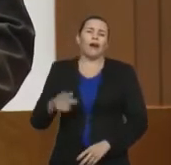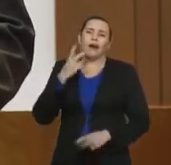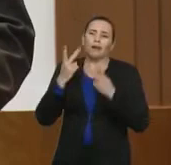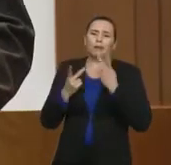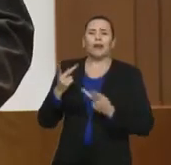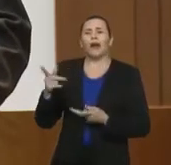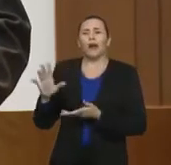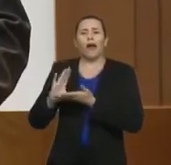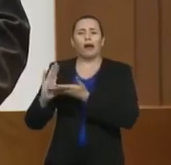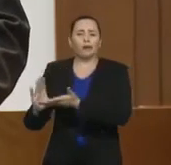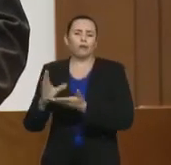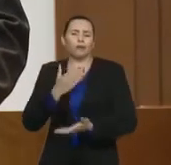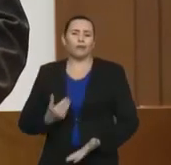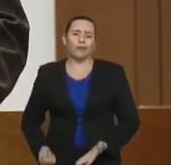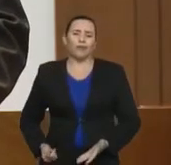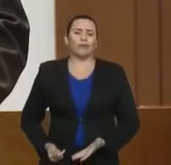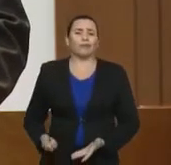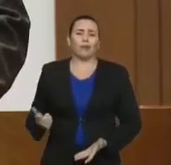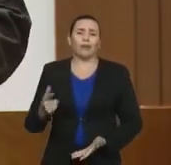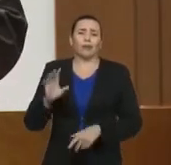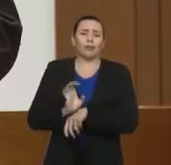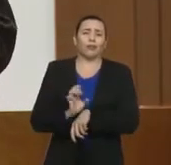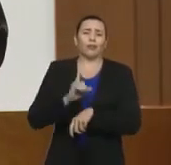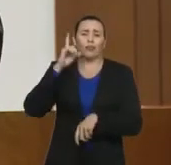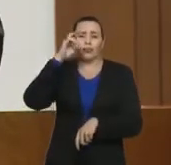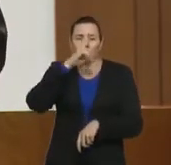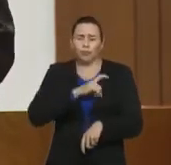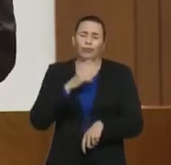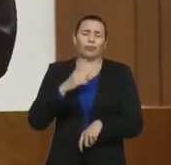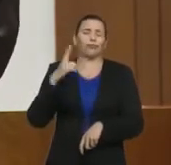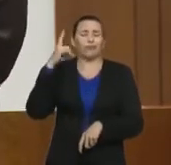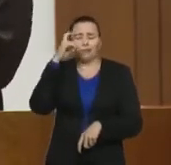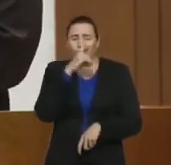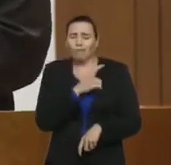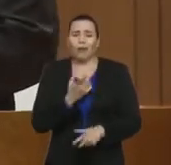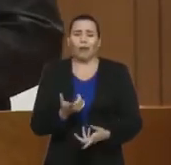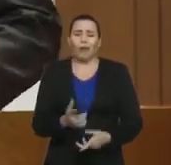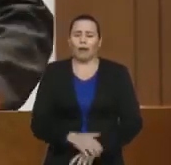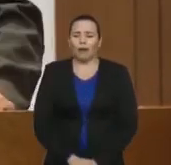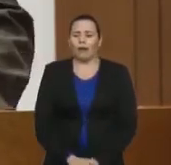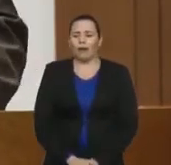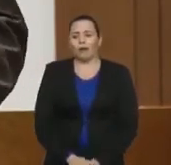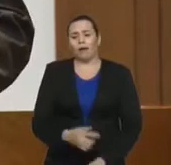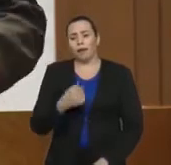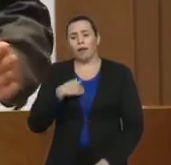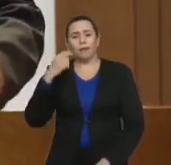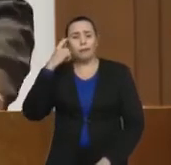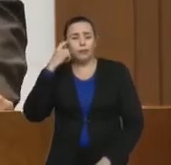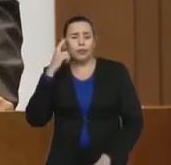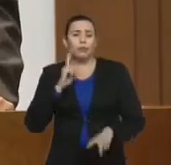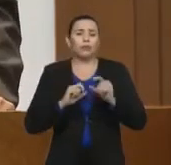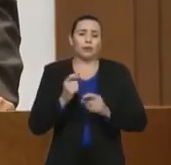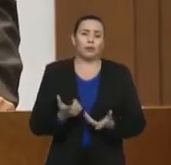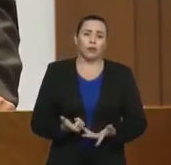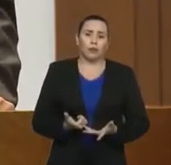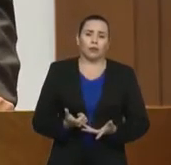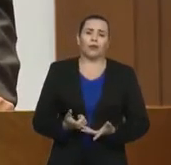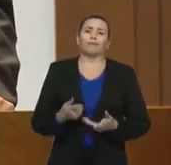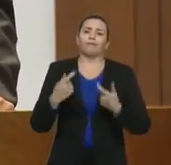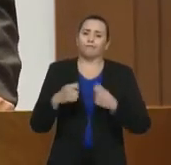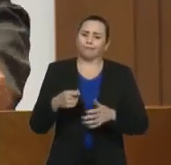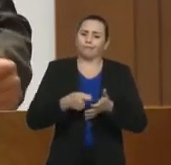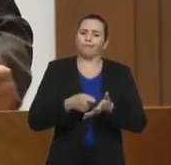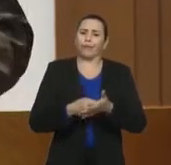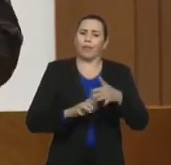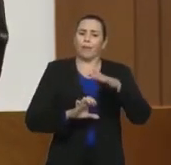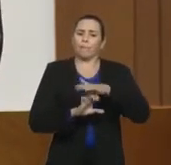estrada, a licitação da estrada e a empresa fazer aquela estrada novamente, com enlargamento. Ali tem muitas